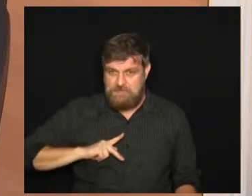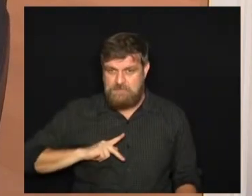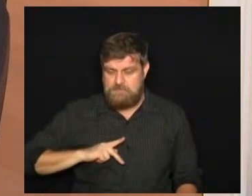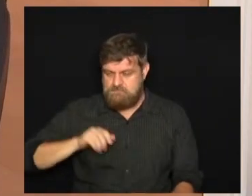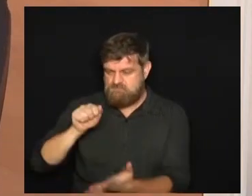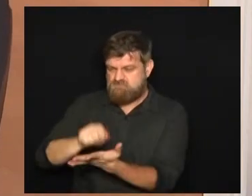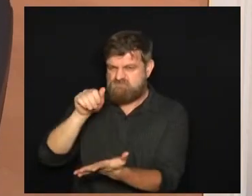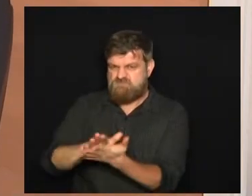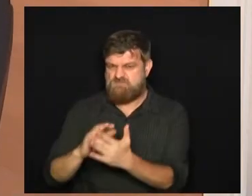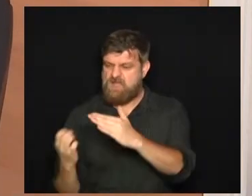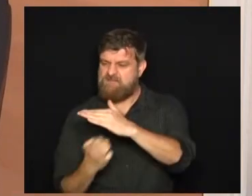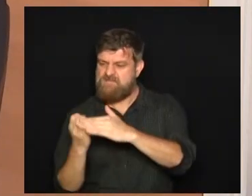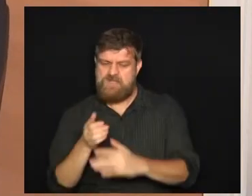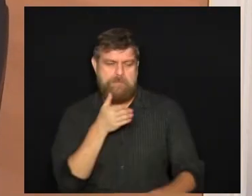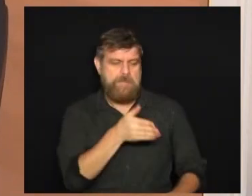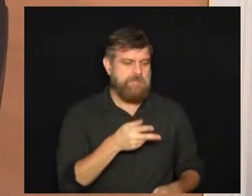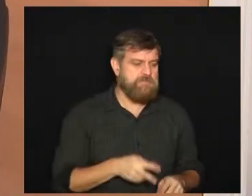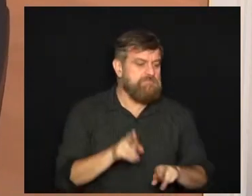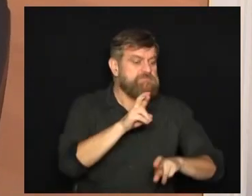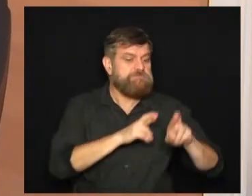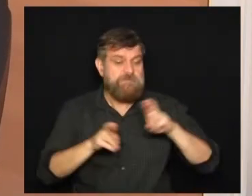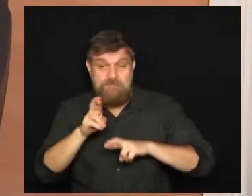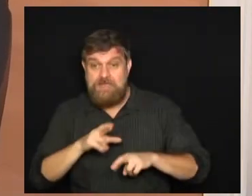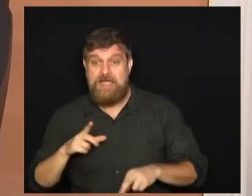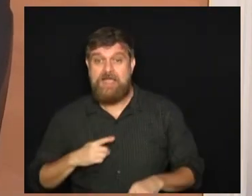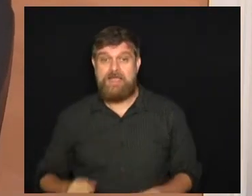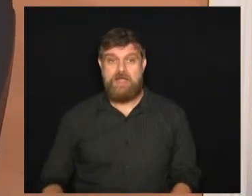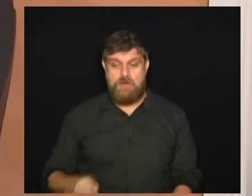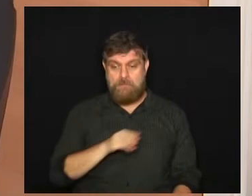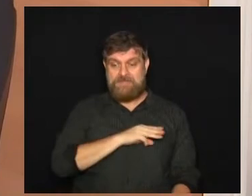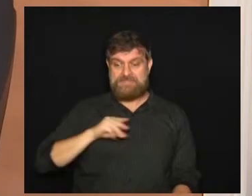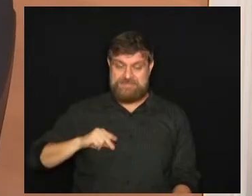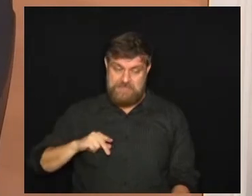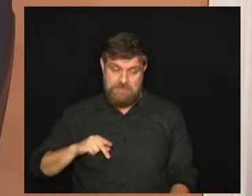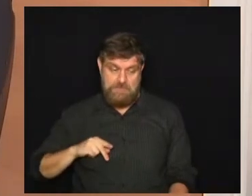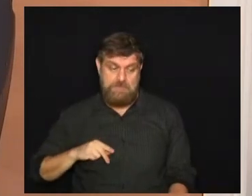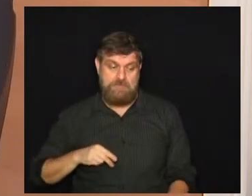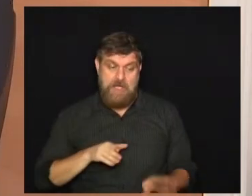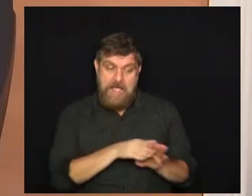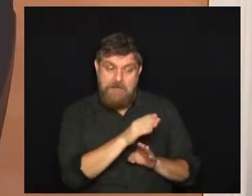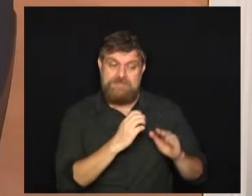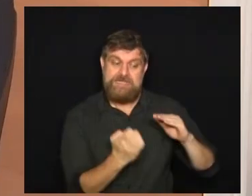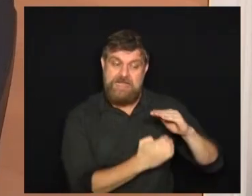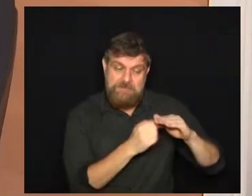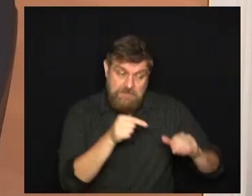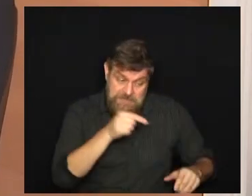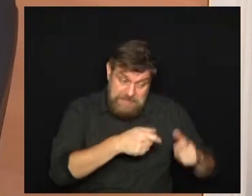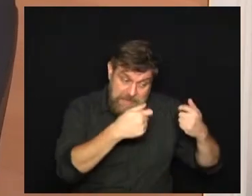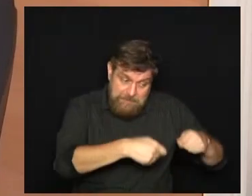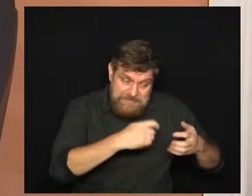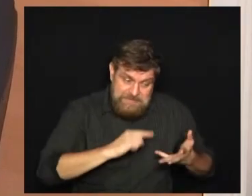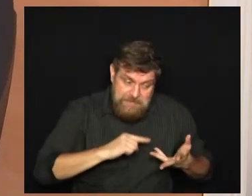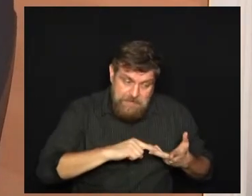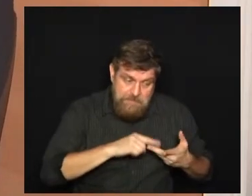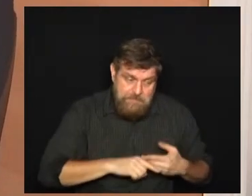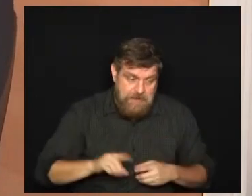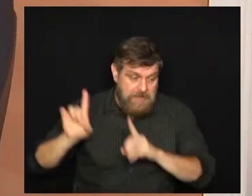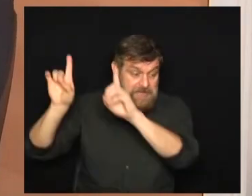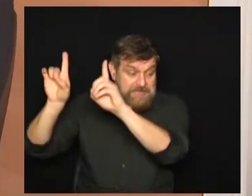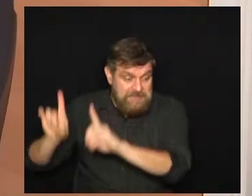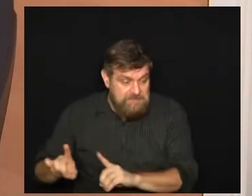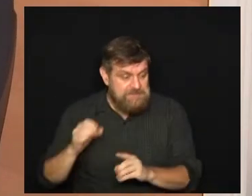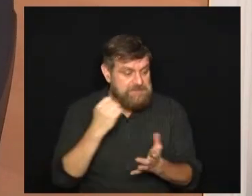autuar a empresa, ele dá um direcionamento para que a empresa contrate as pessoas com deficiência. Quando faz